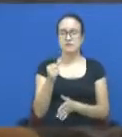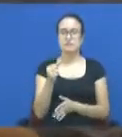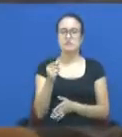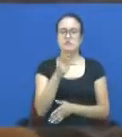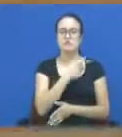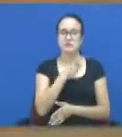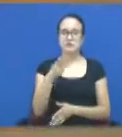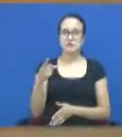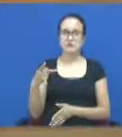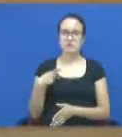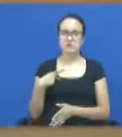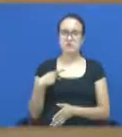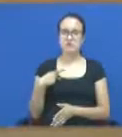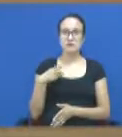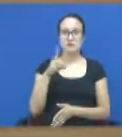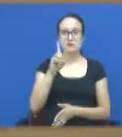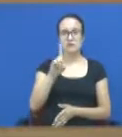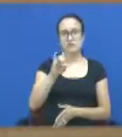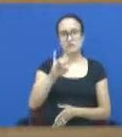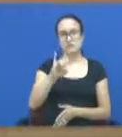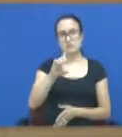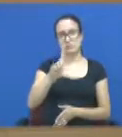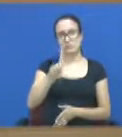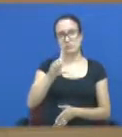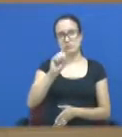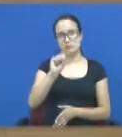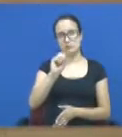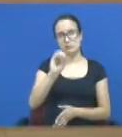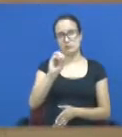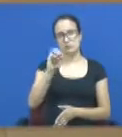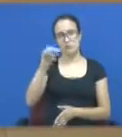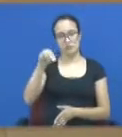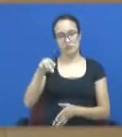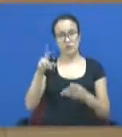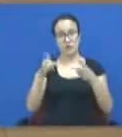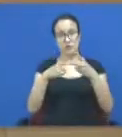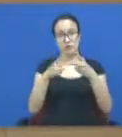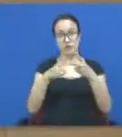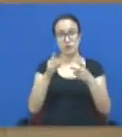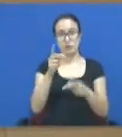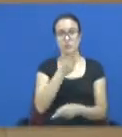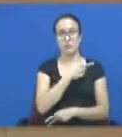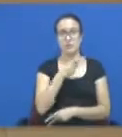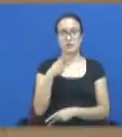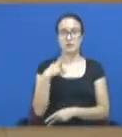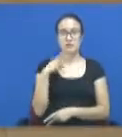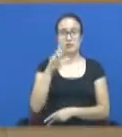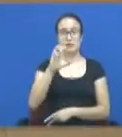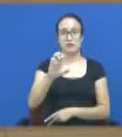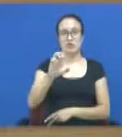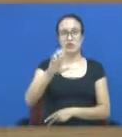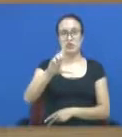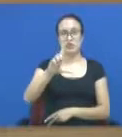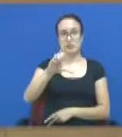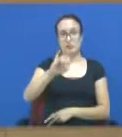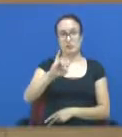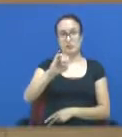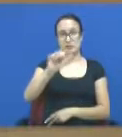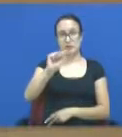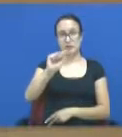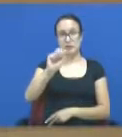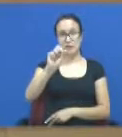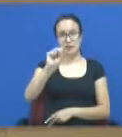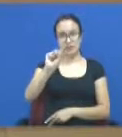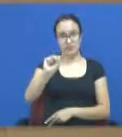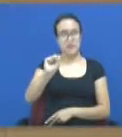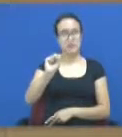Gilson Persic e a segunda ao pastor Elias do Bonfim Amaral. A presidência suspenderá os trabalhos em razão de que